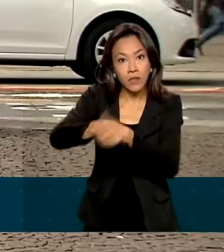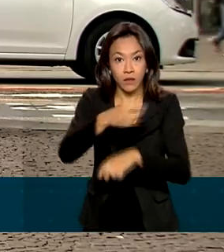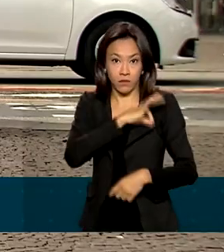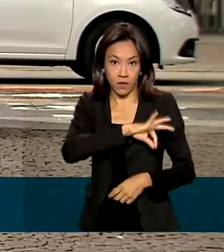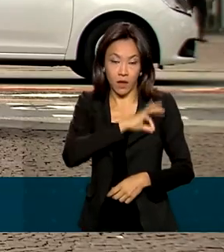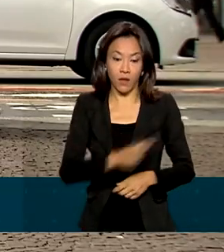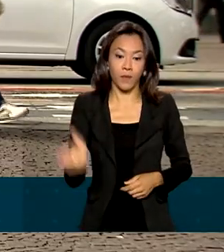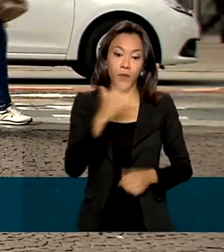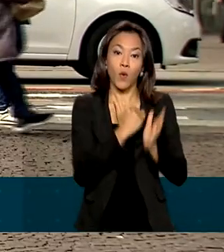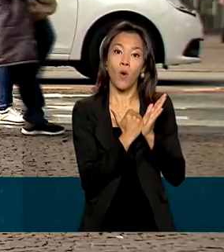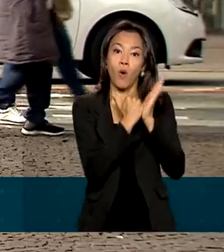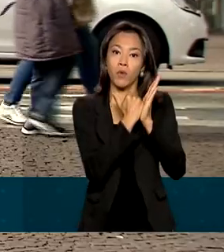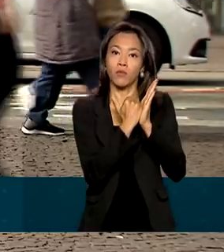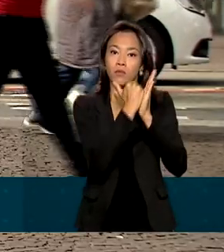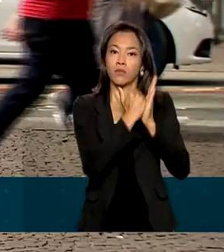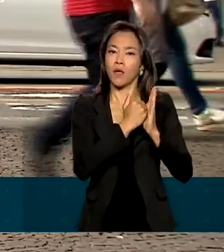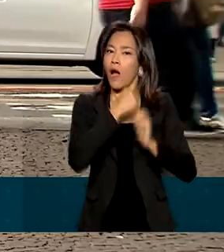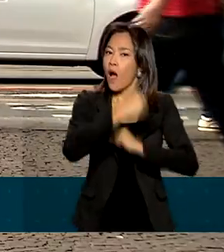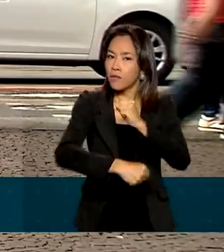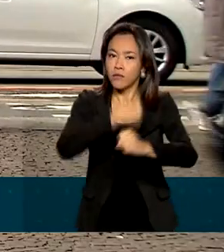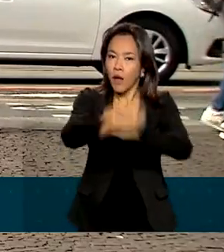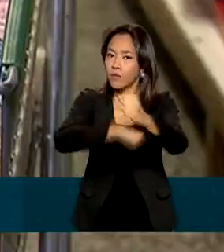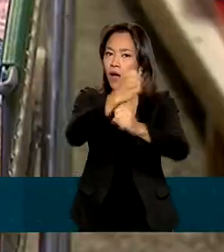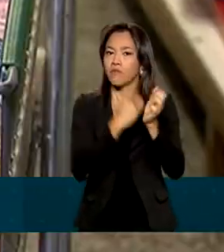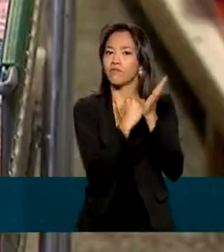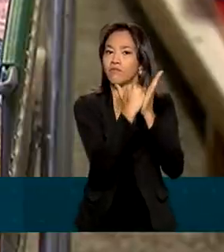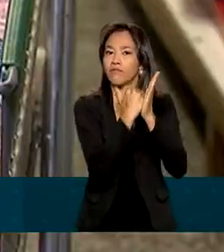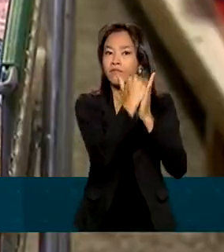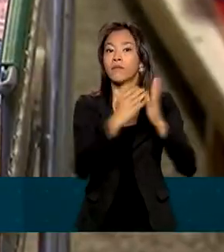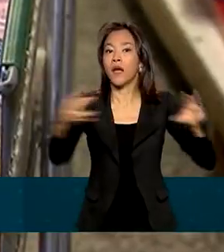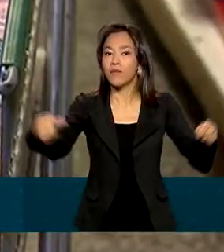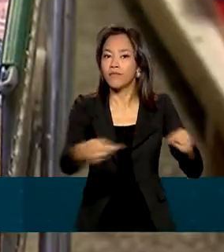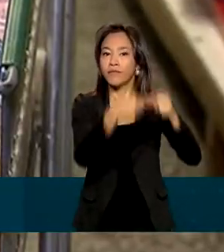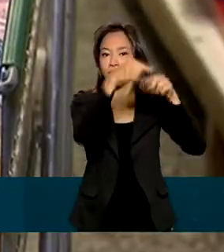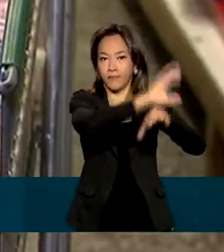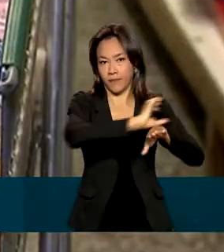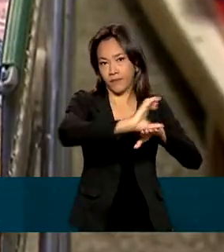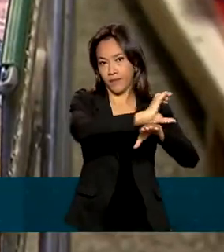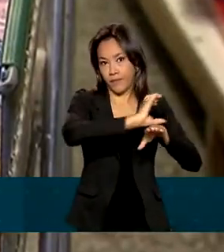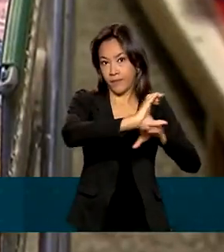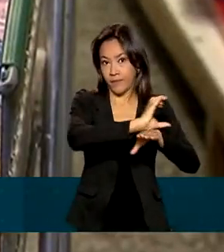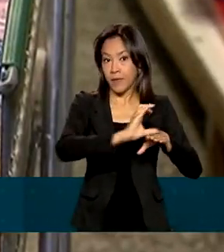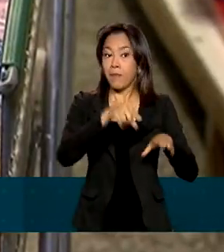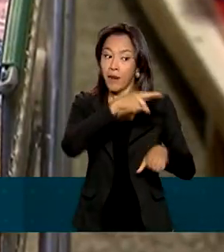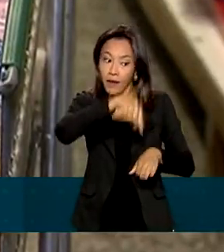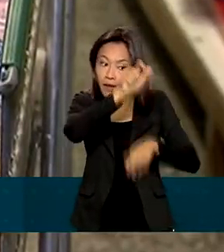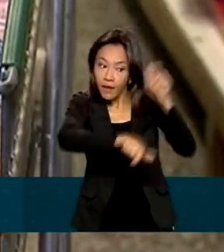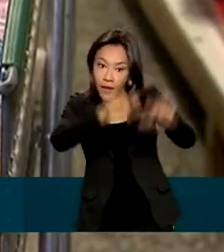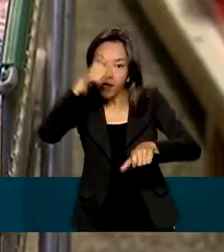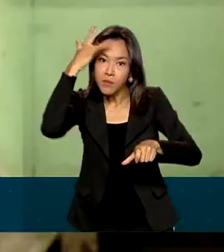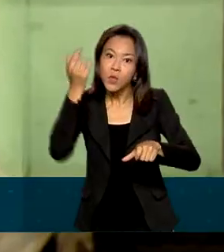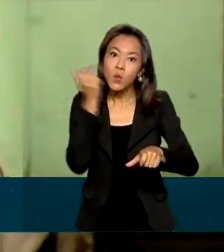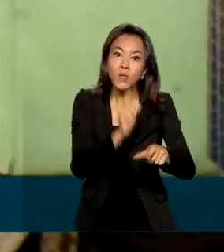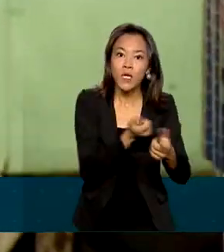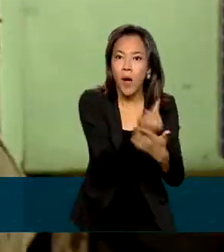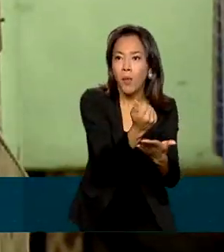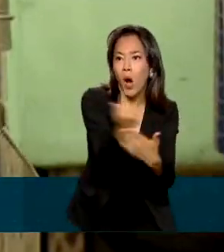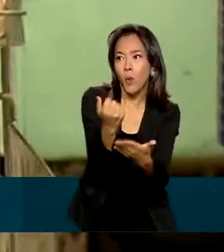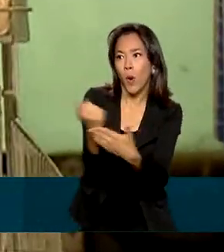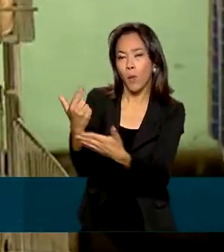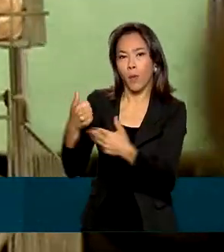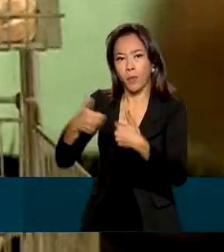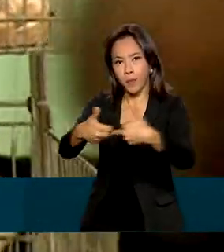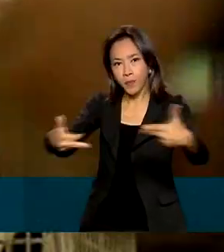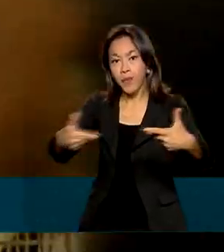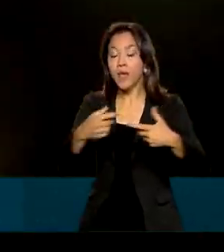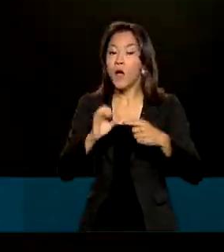reajuste anual atende o que está previsto na constituição que determina a preservação do poder aquisitivo do salário mínimo para